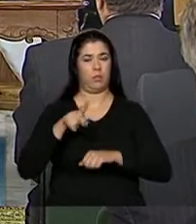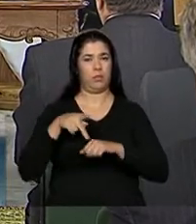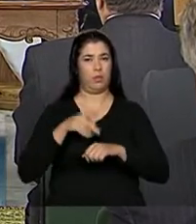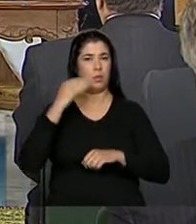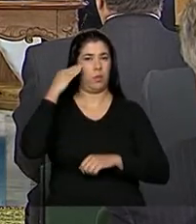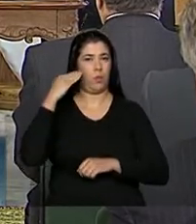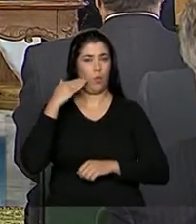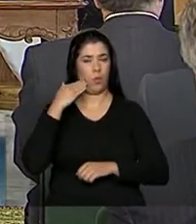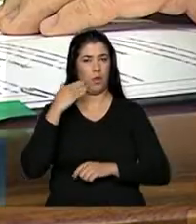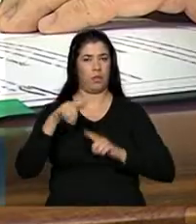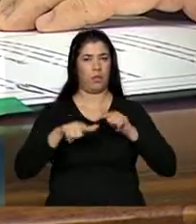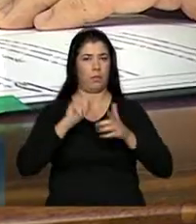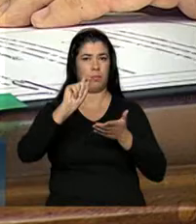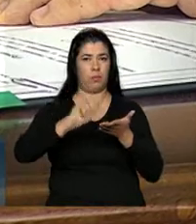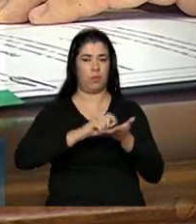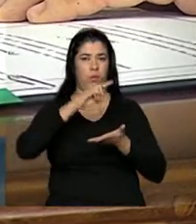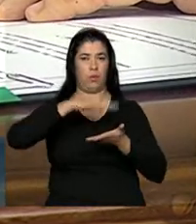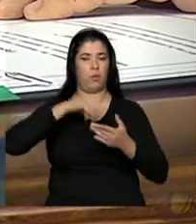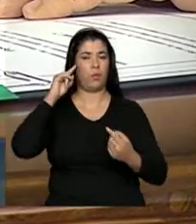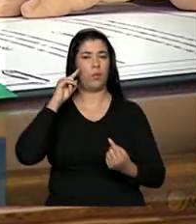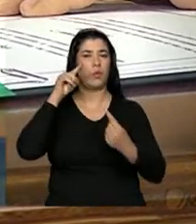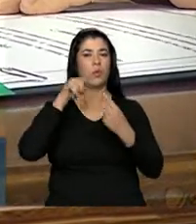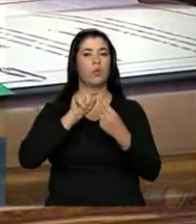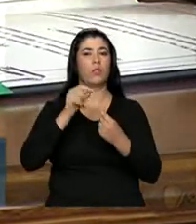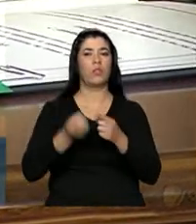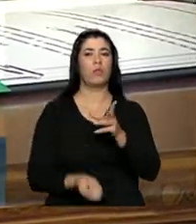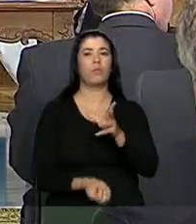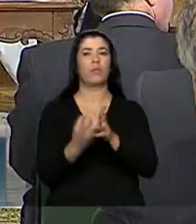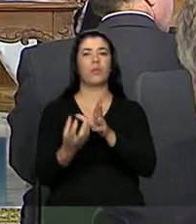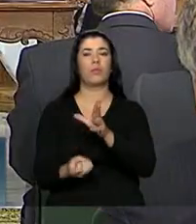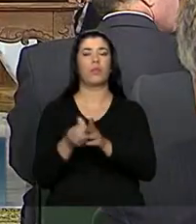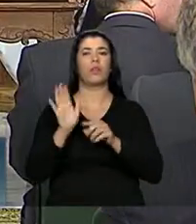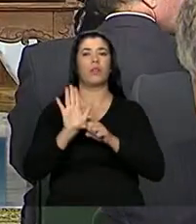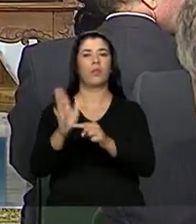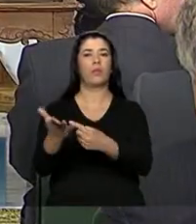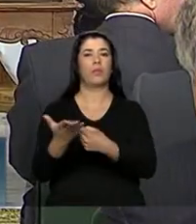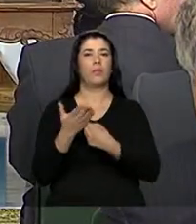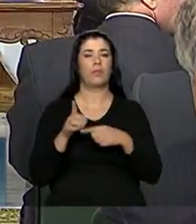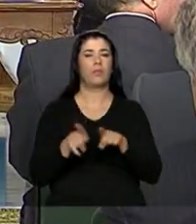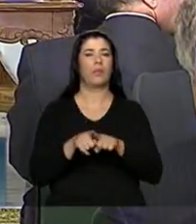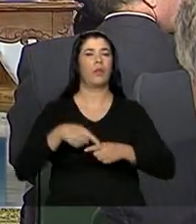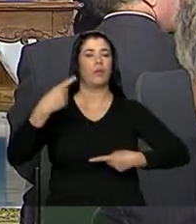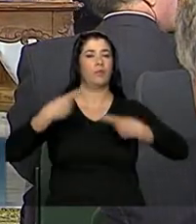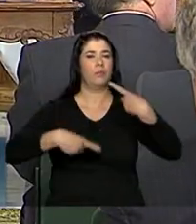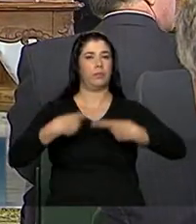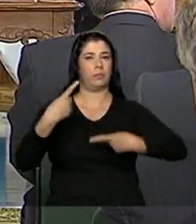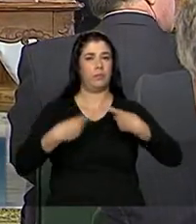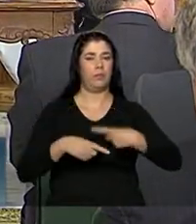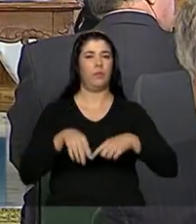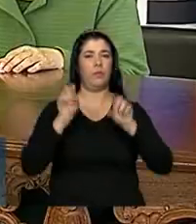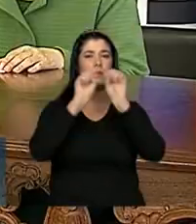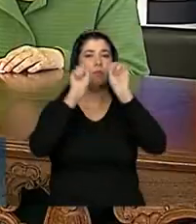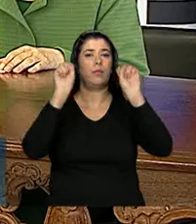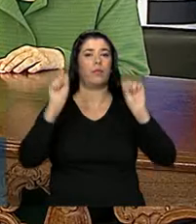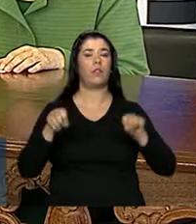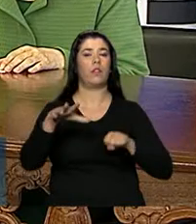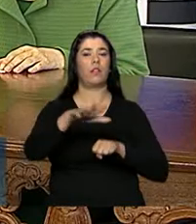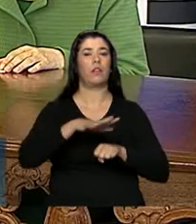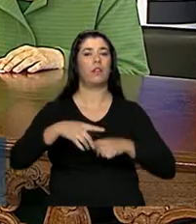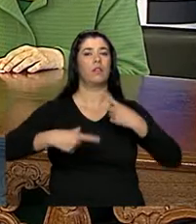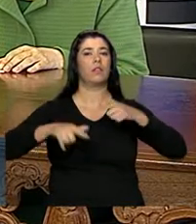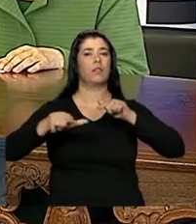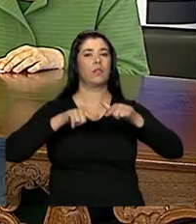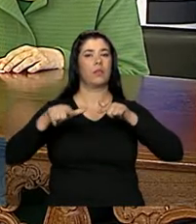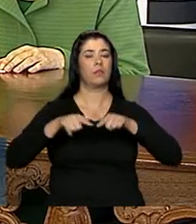no campo do trabalho e emprego. O objetivo é fomentar a cooperação em políticas e sistemas no campo do trabalho